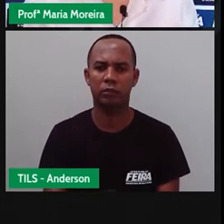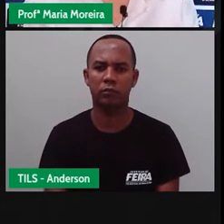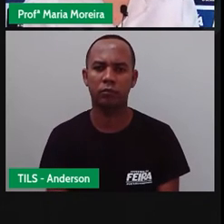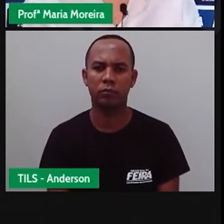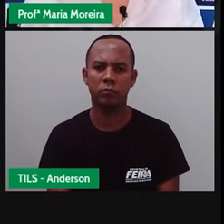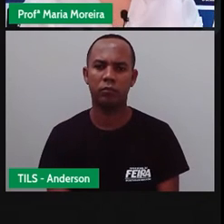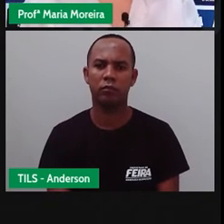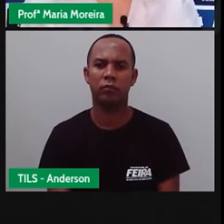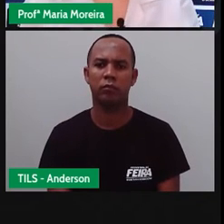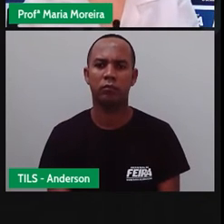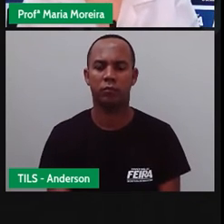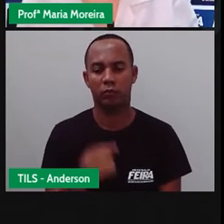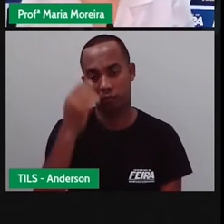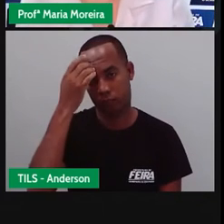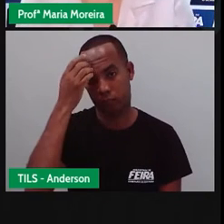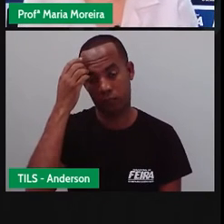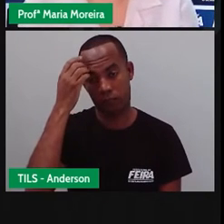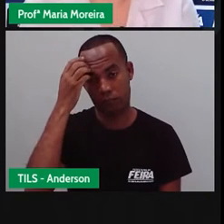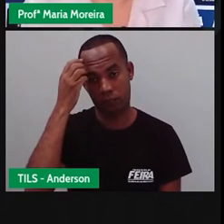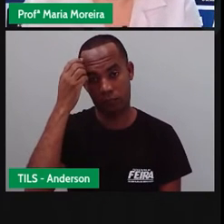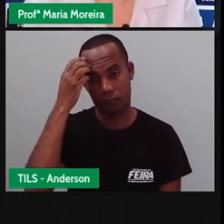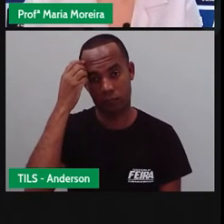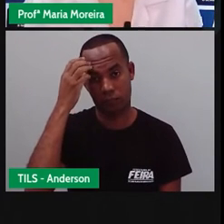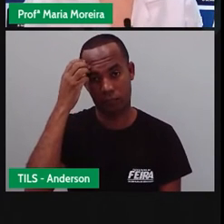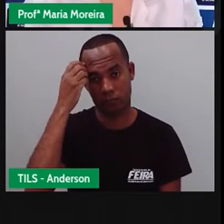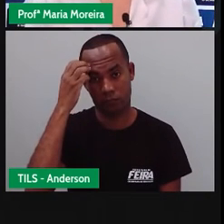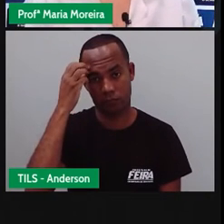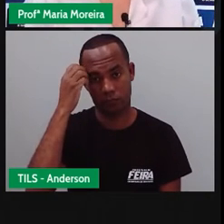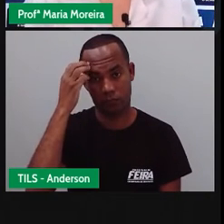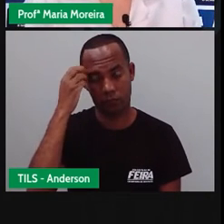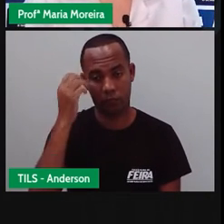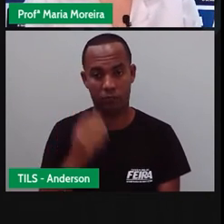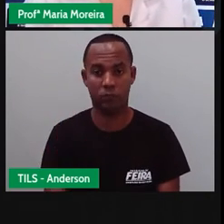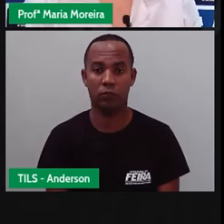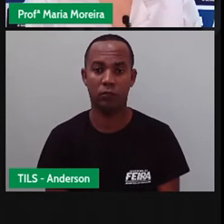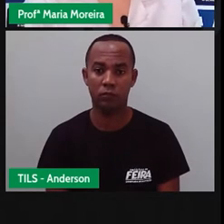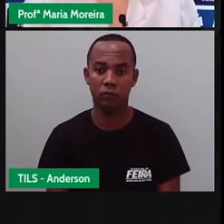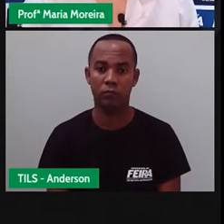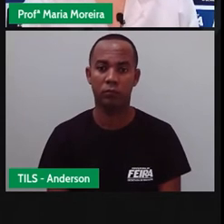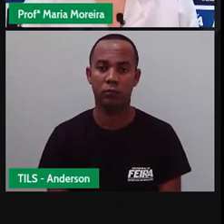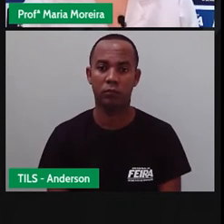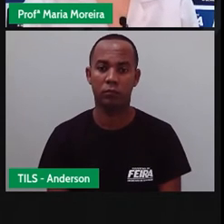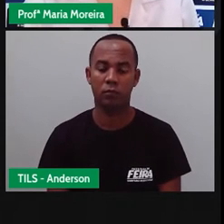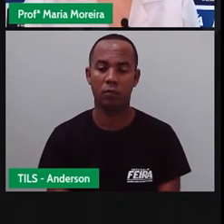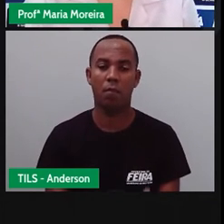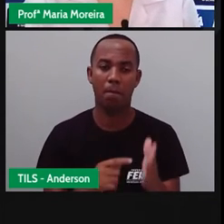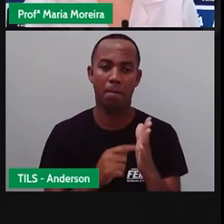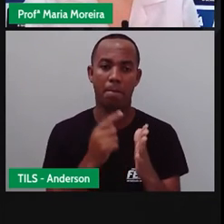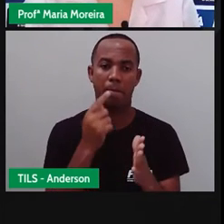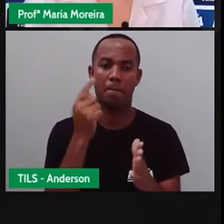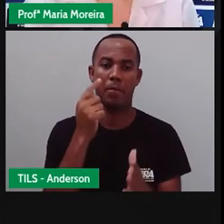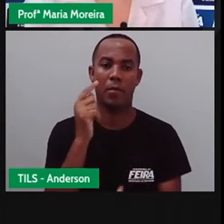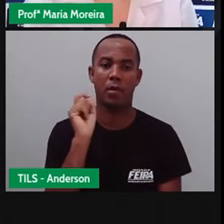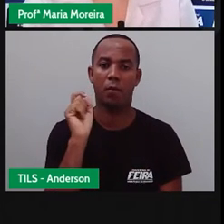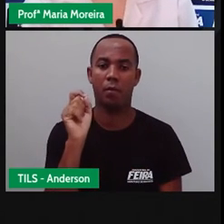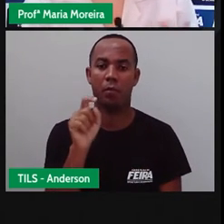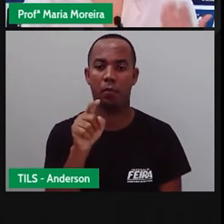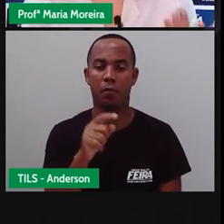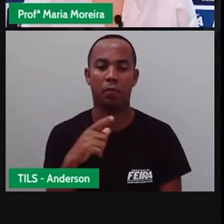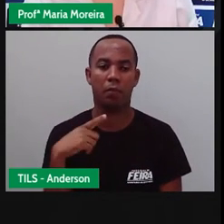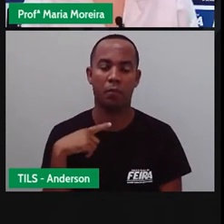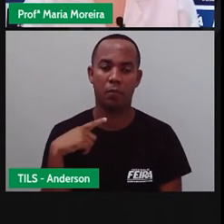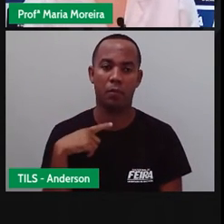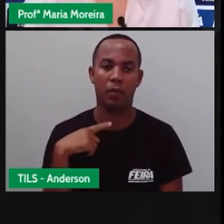nada não é isso não é a gente vai para dezena certo pronto aqui ó a primeira casinha que a casa da unidade